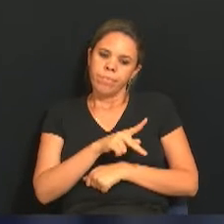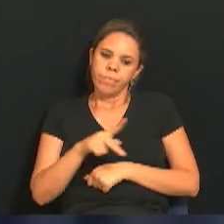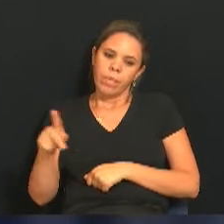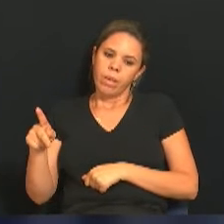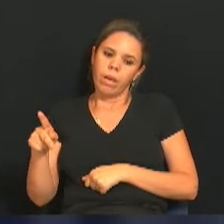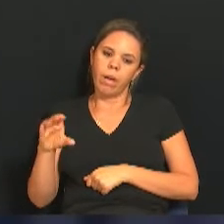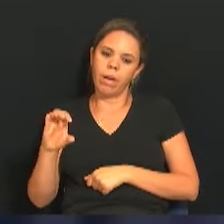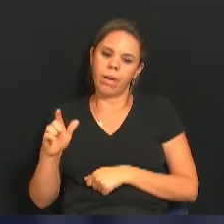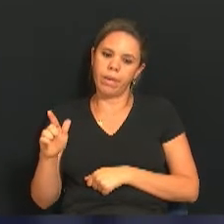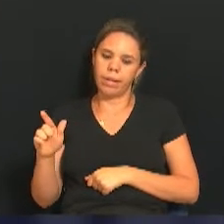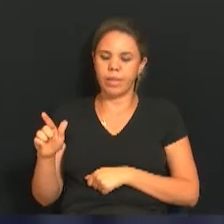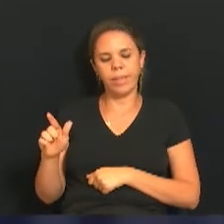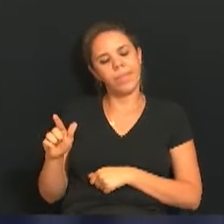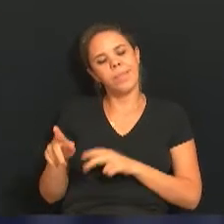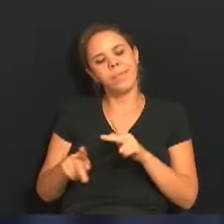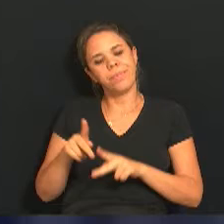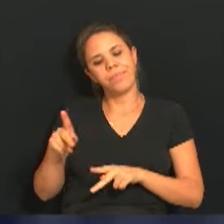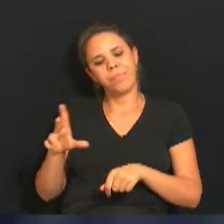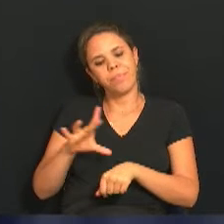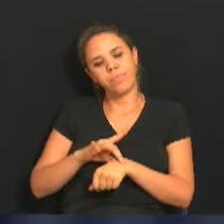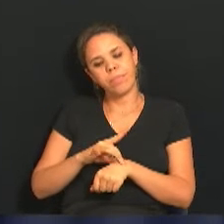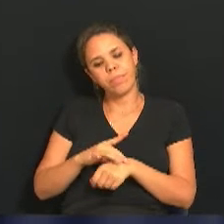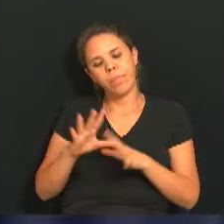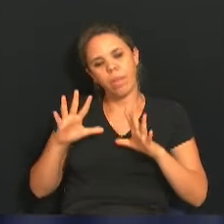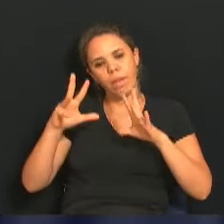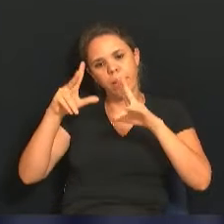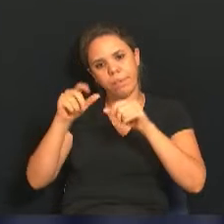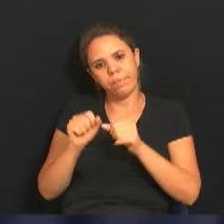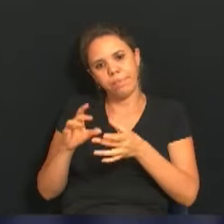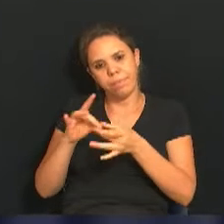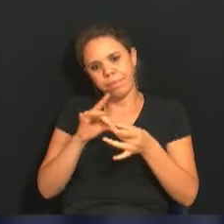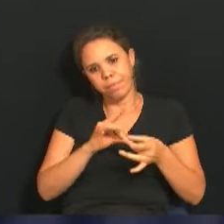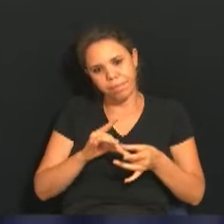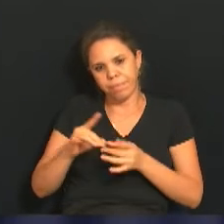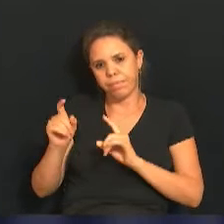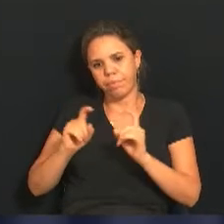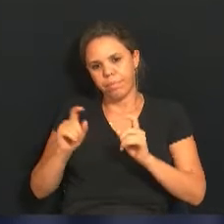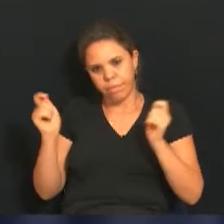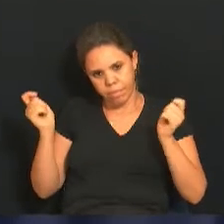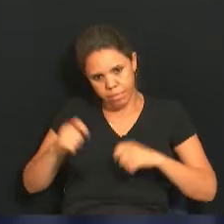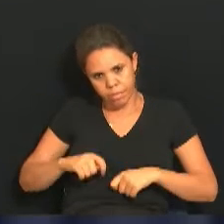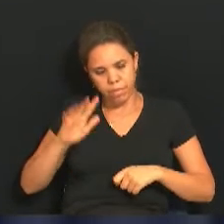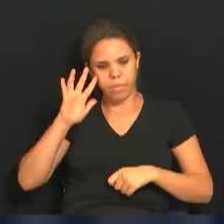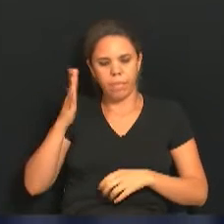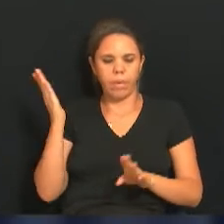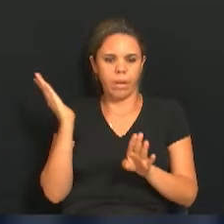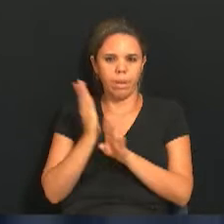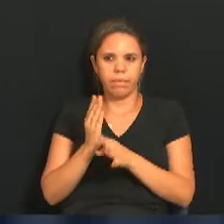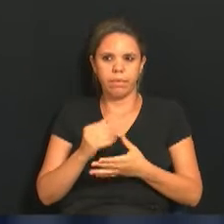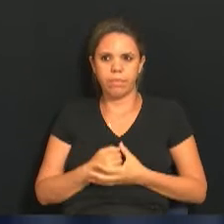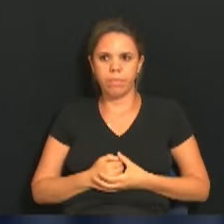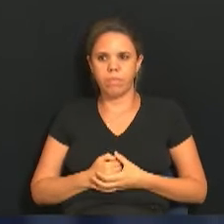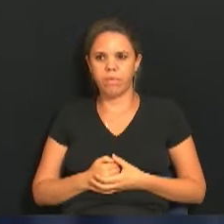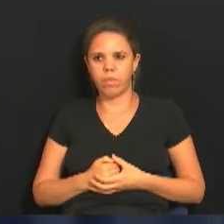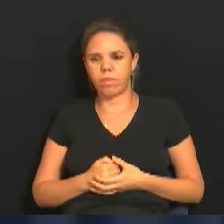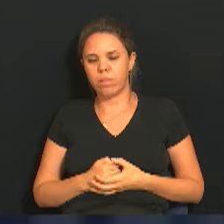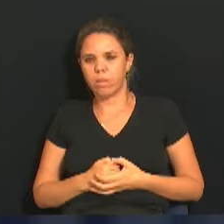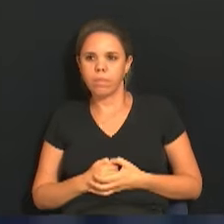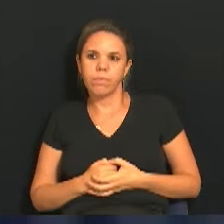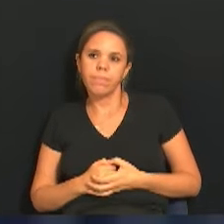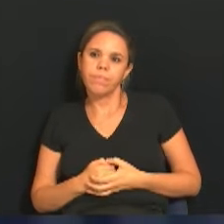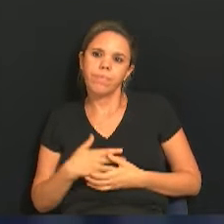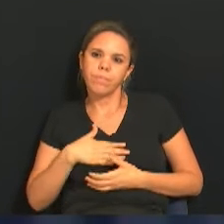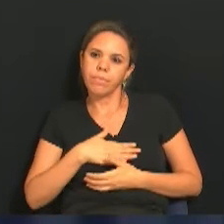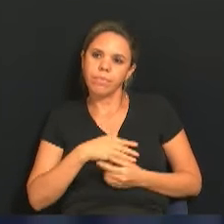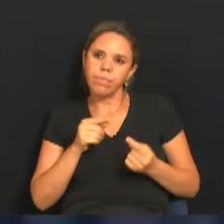conseguem, as pessoas da segurança pública, só todo mundo reunido, que nós vamos achar um denominador comum que satisfaça